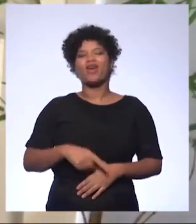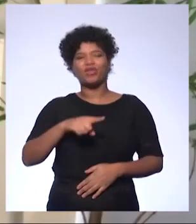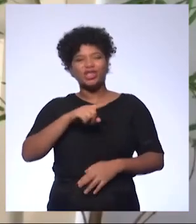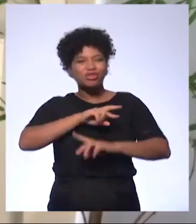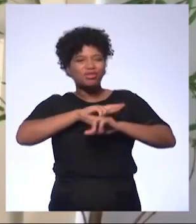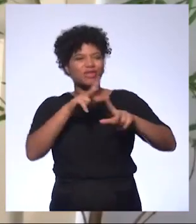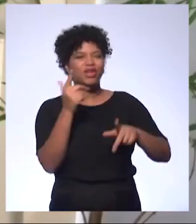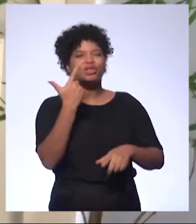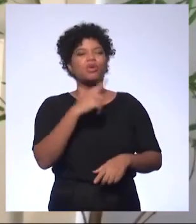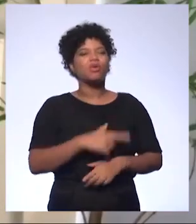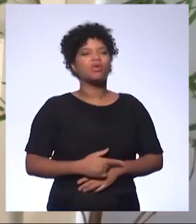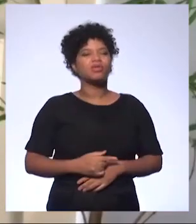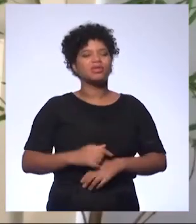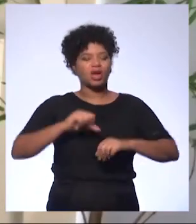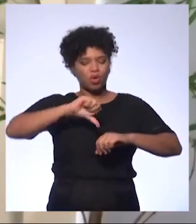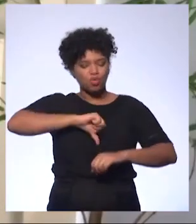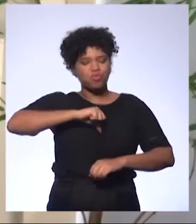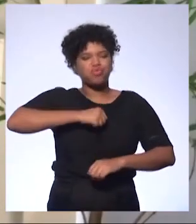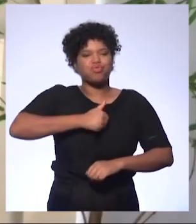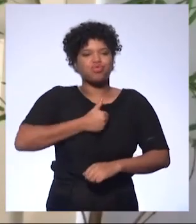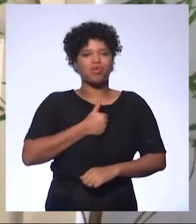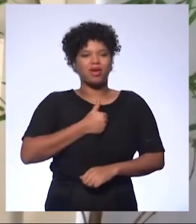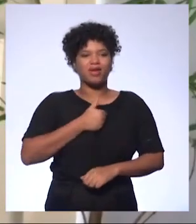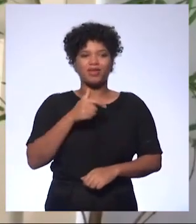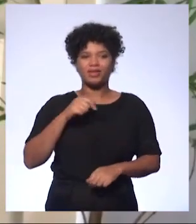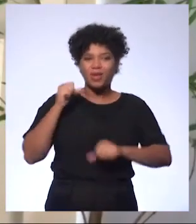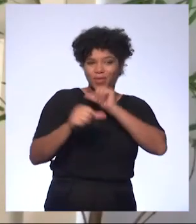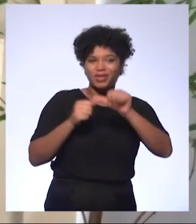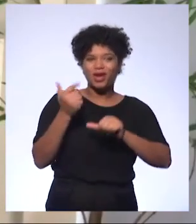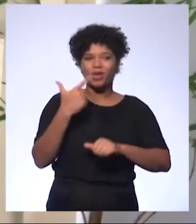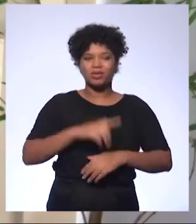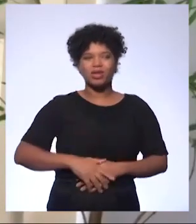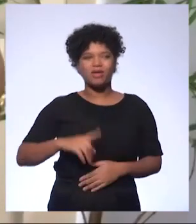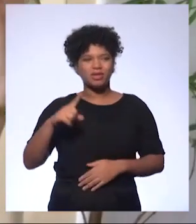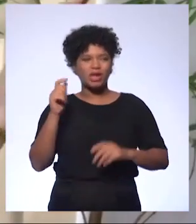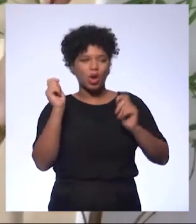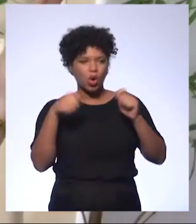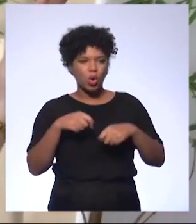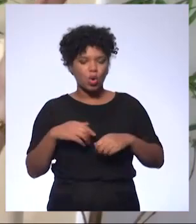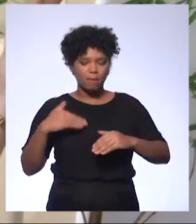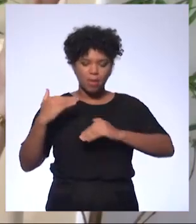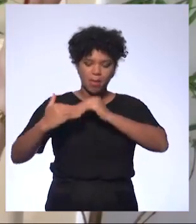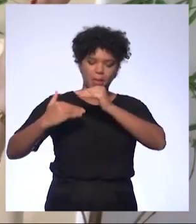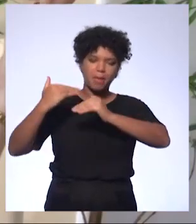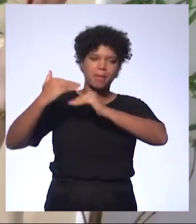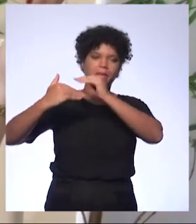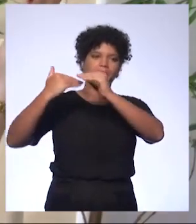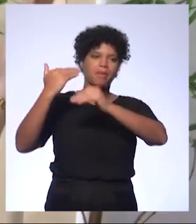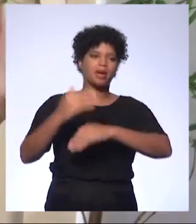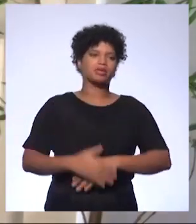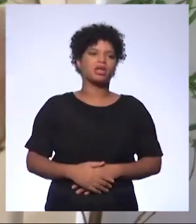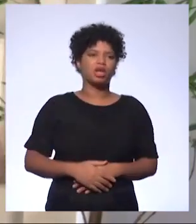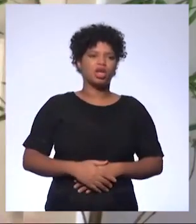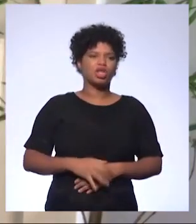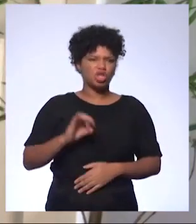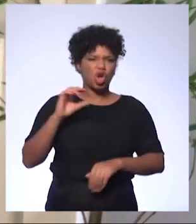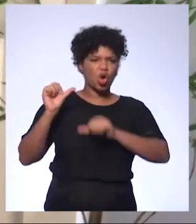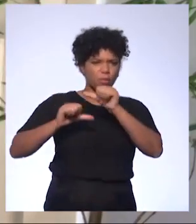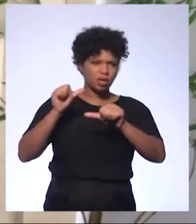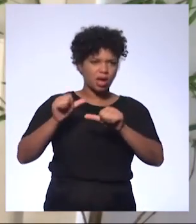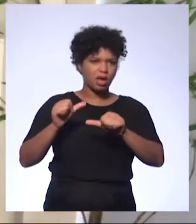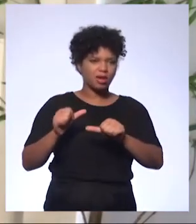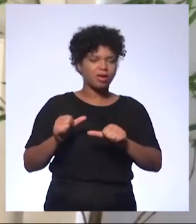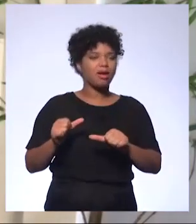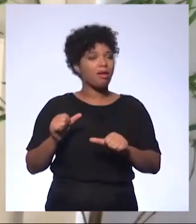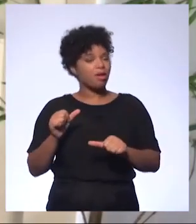porque você tem o dom de mudar. Você tem o dom mais do que mudar, o dom de progredir. Mudar, na verdade, tudo muda o tempo